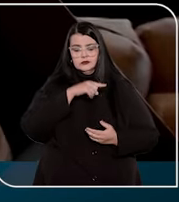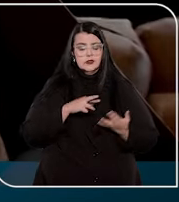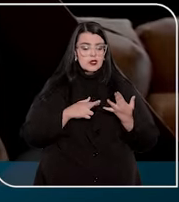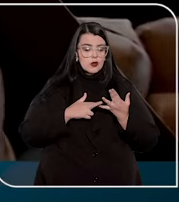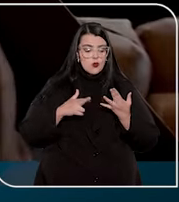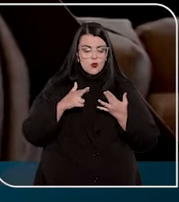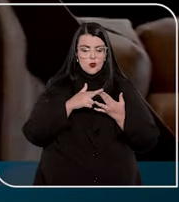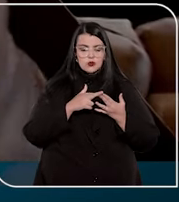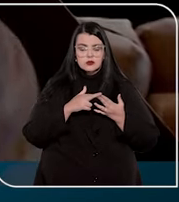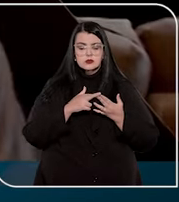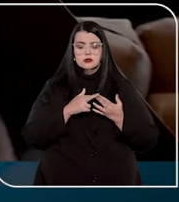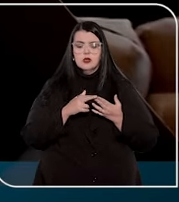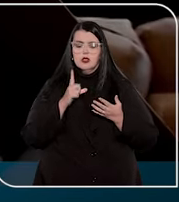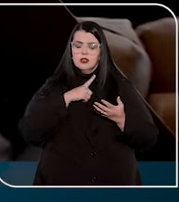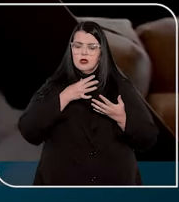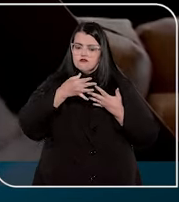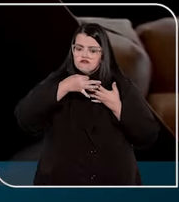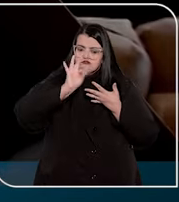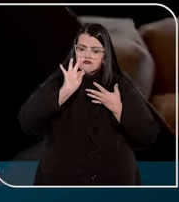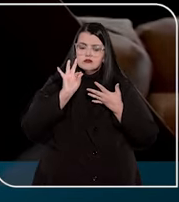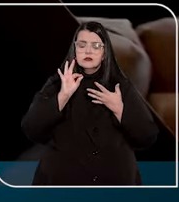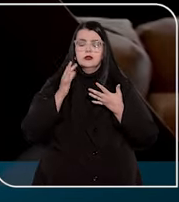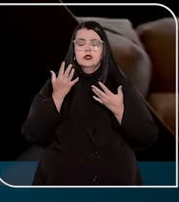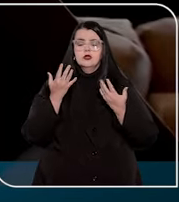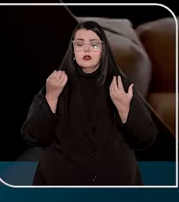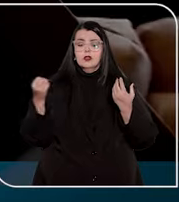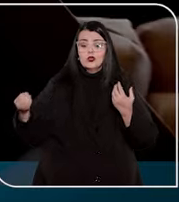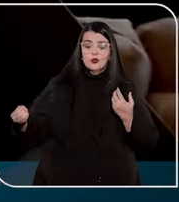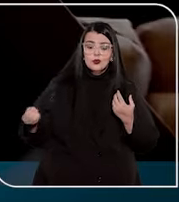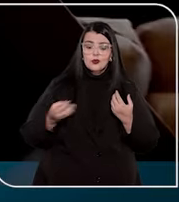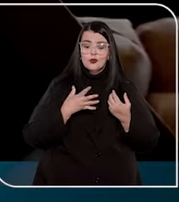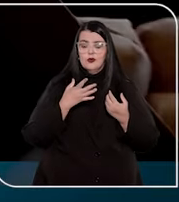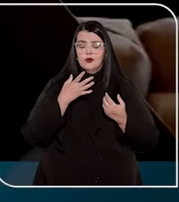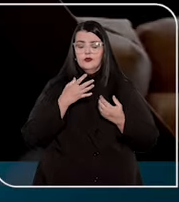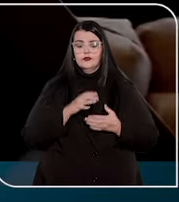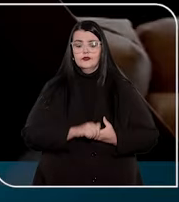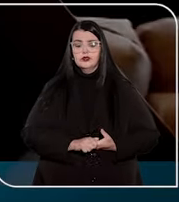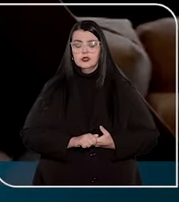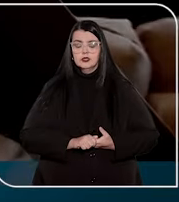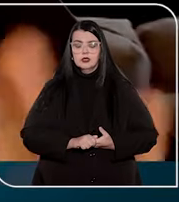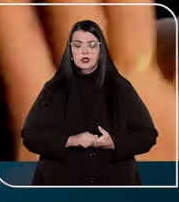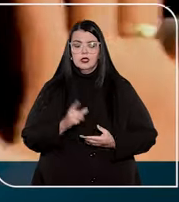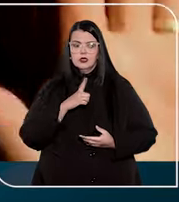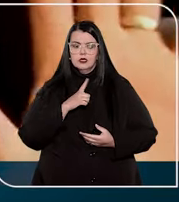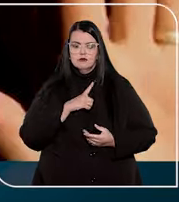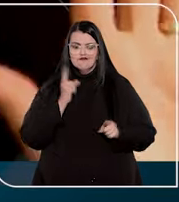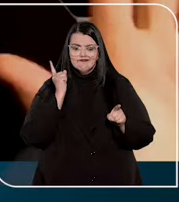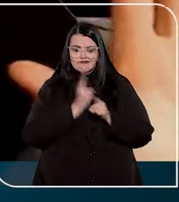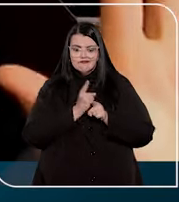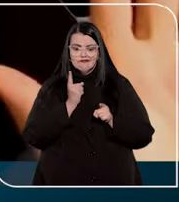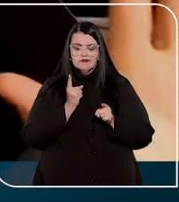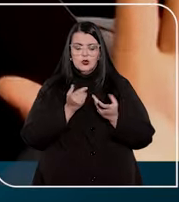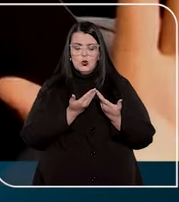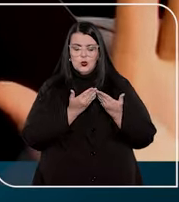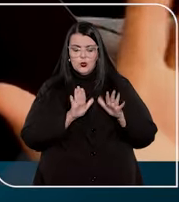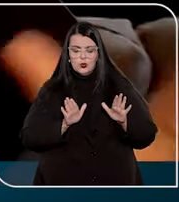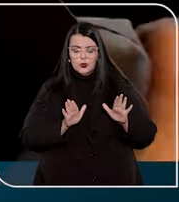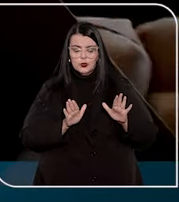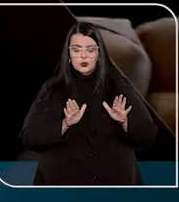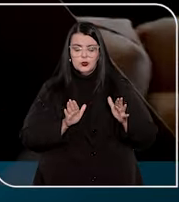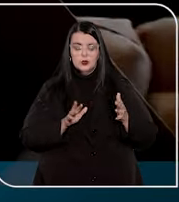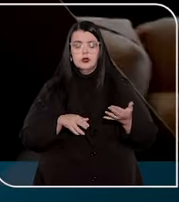que uma questão constitucional nova vai ser tirada, ela vai ser descoberta só agora nos embargos